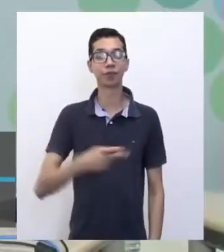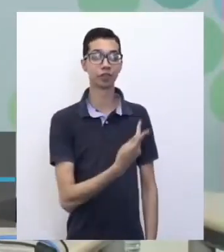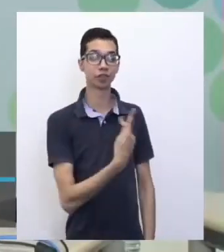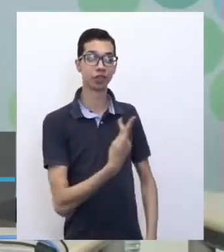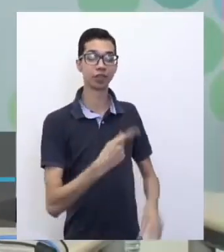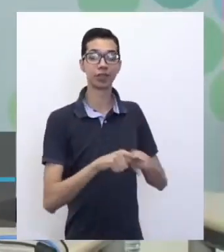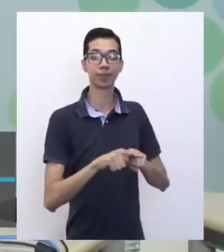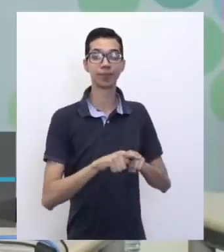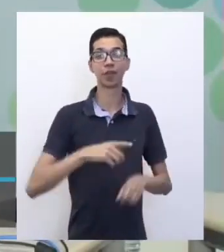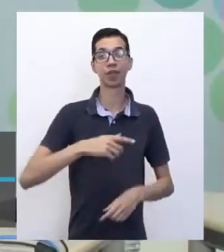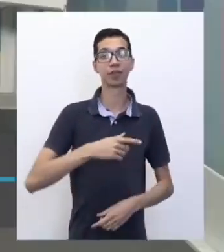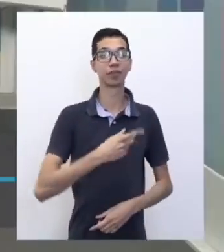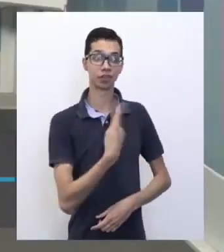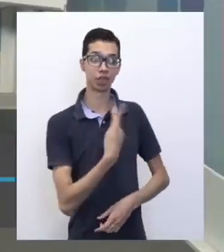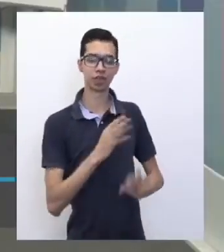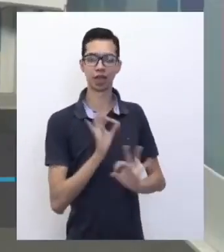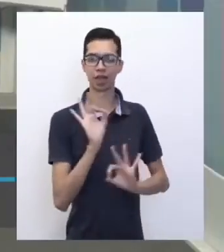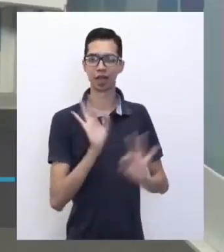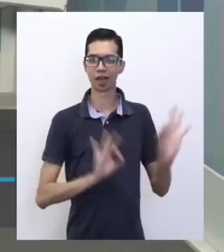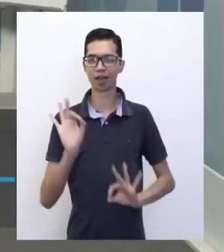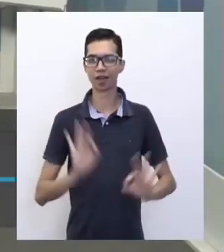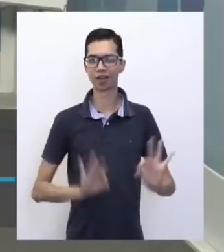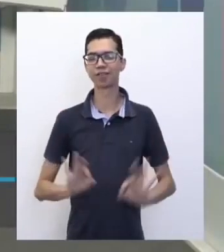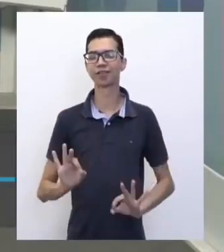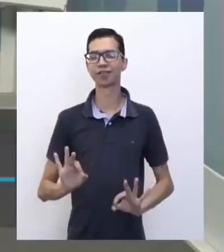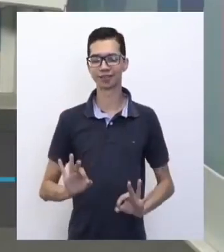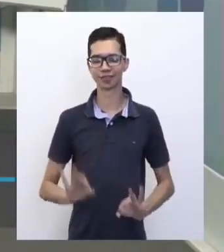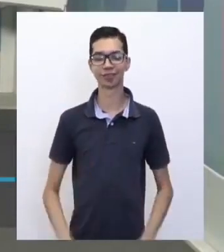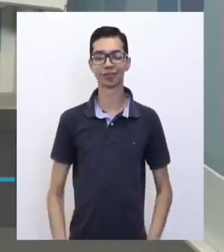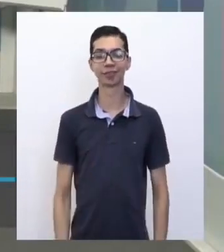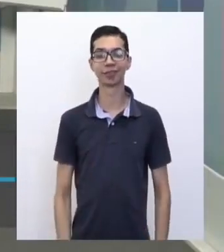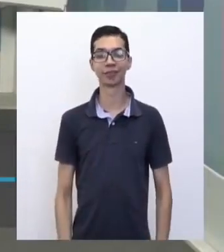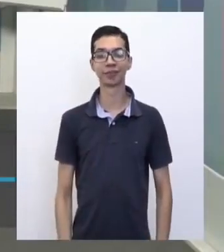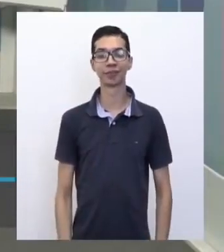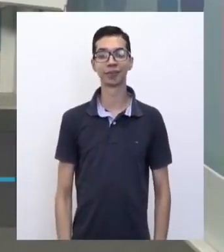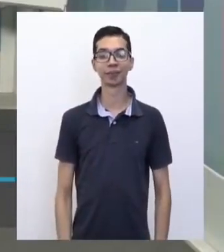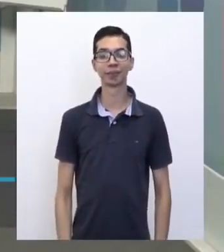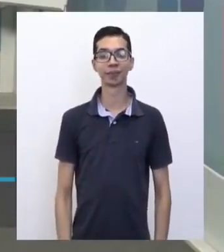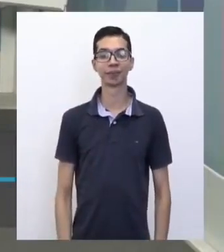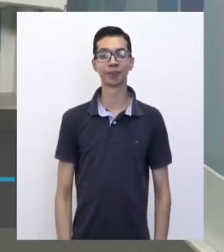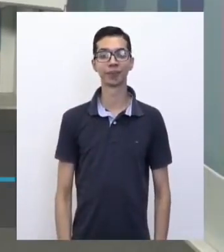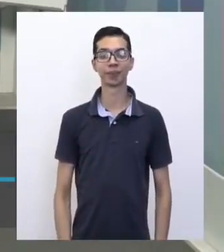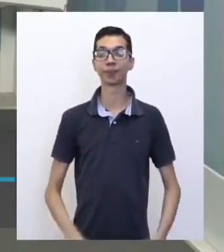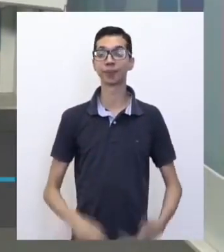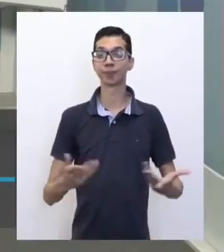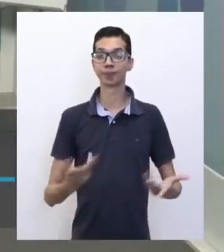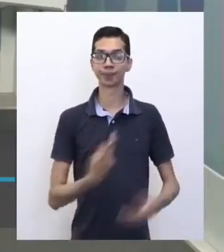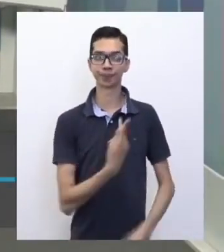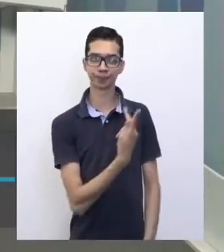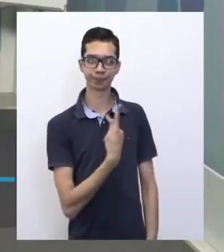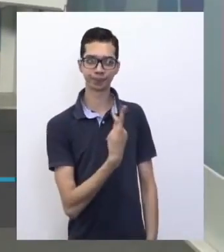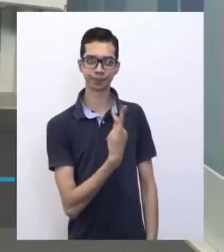arrumar. Vamos lá. Turma, eu e a professora Márcia trouxemos canetinha.